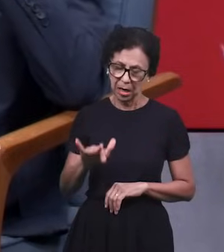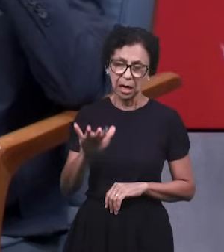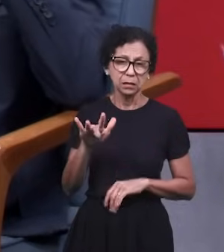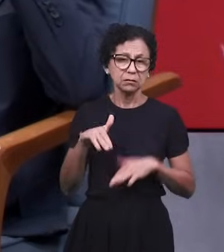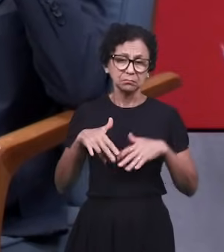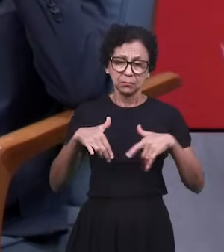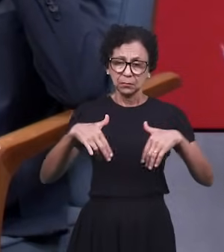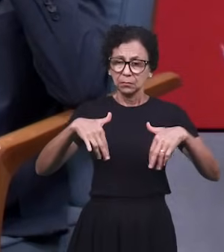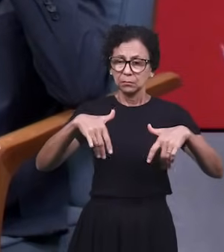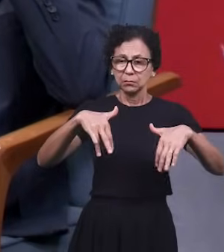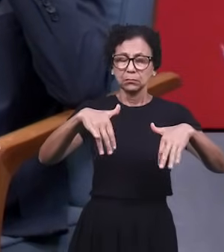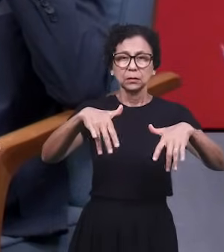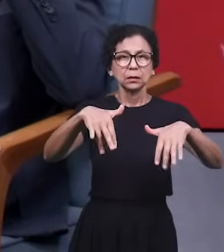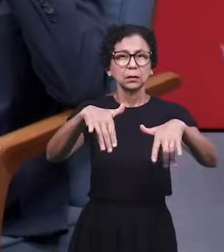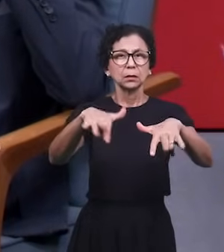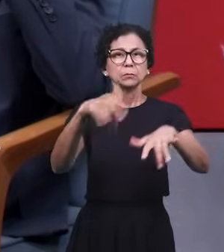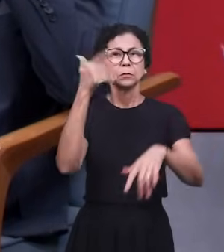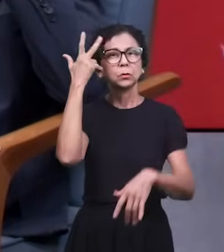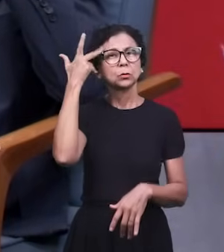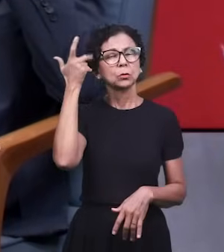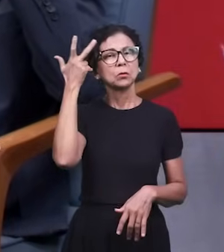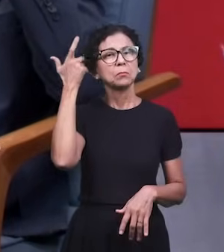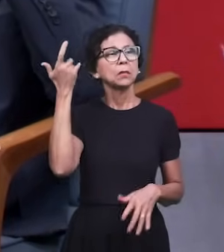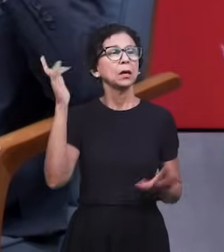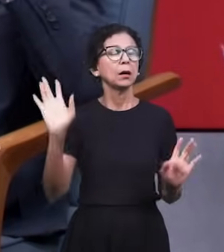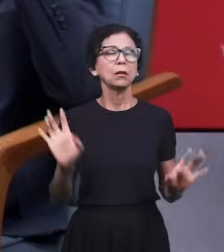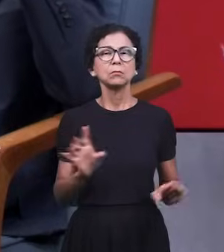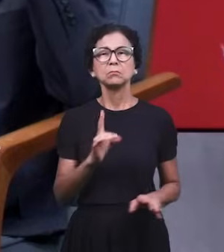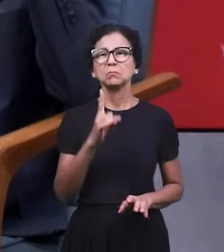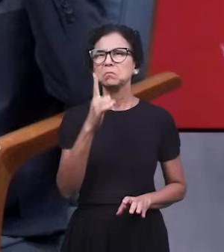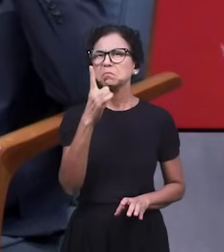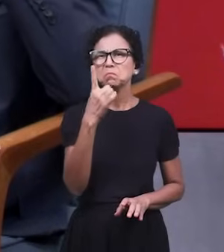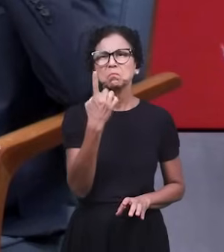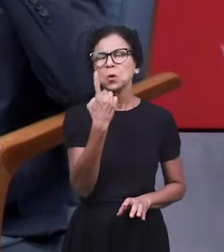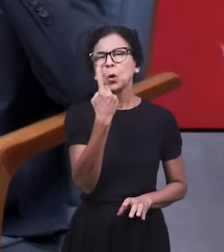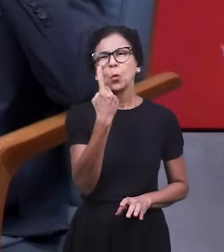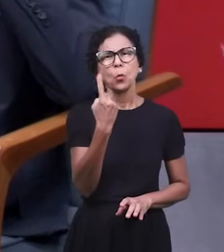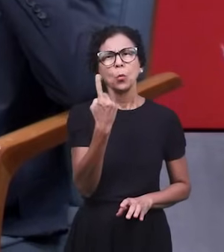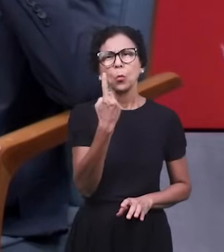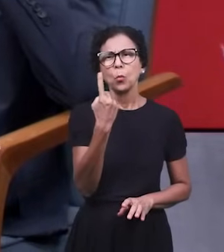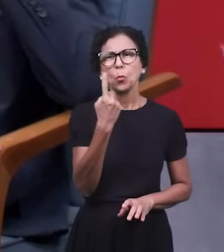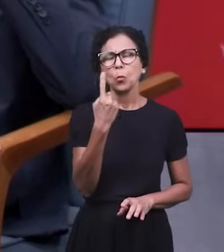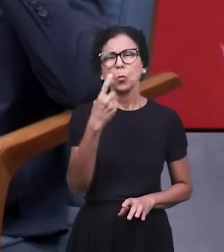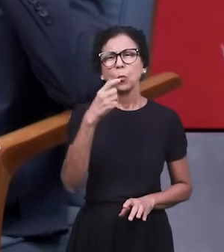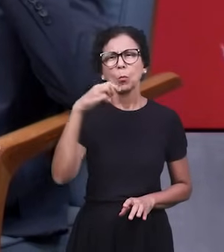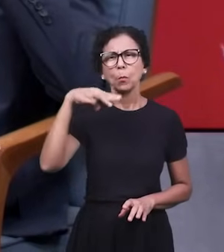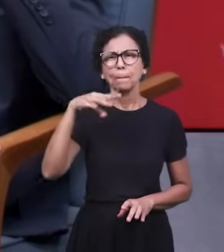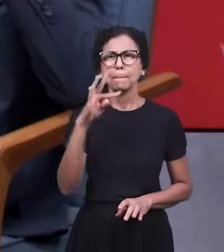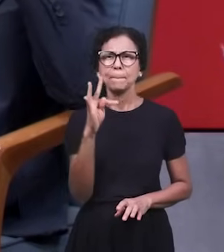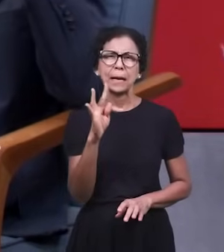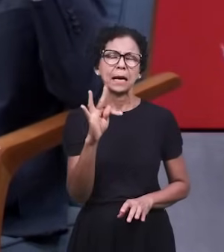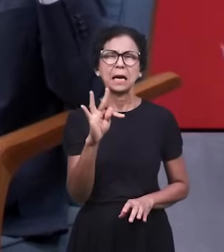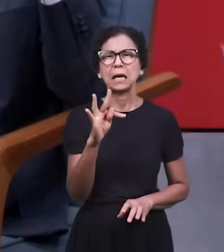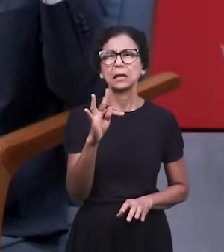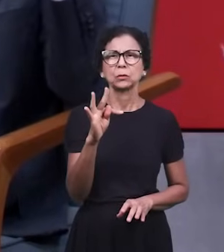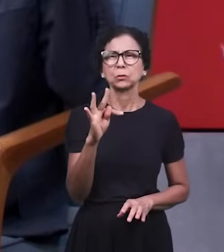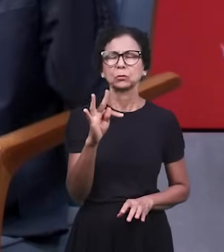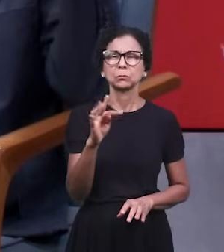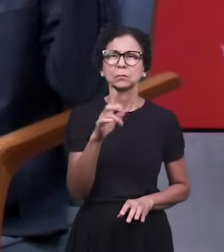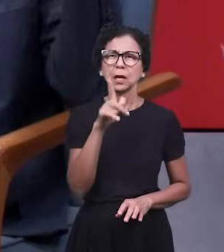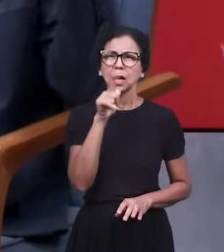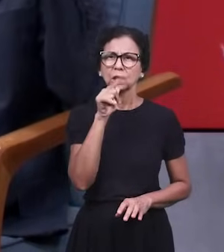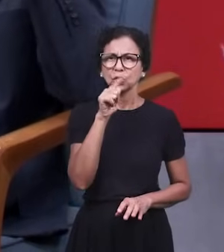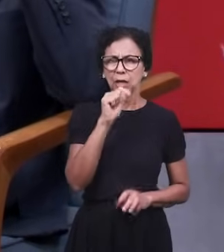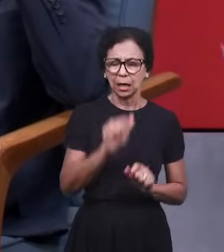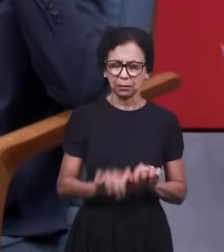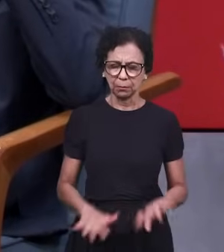esse trecho com 1 metro de água, um pouco mais de 1 metro de água. E uma jovem que estava